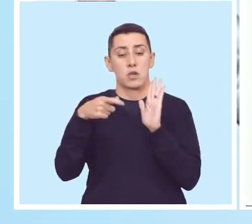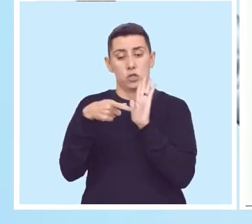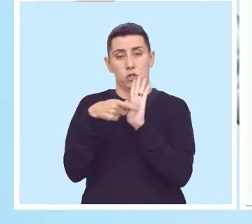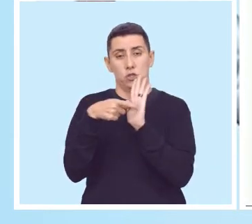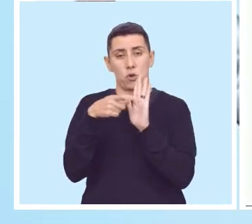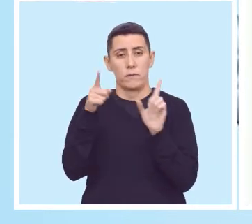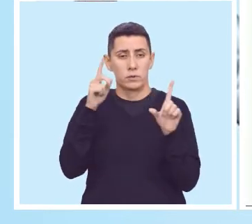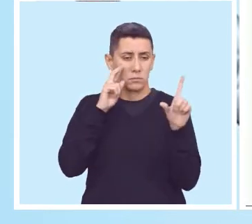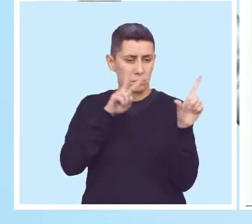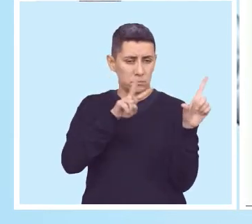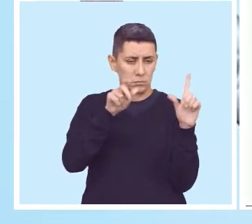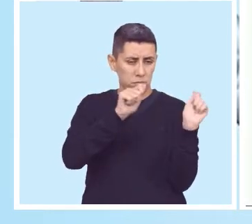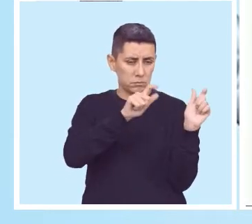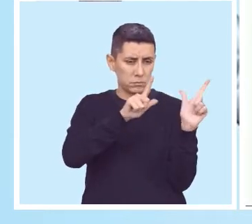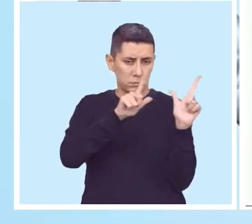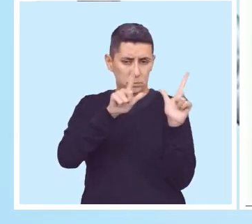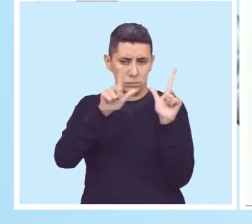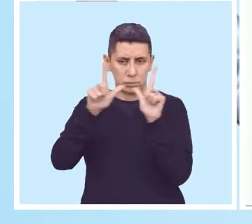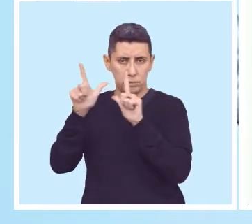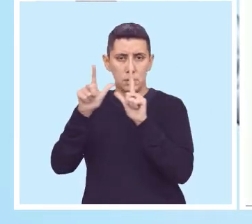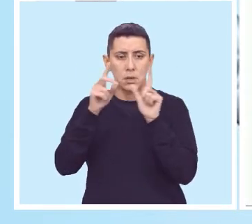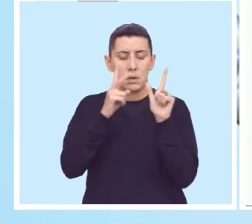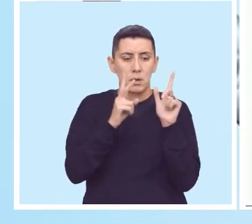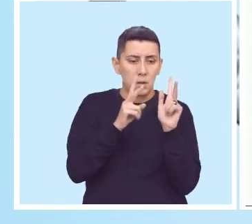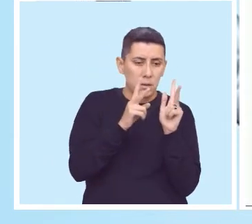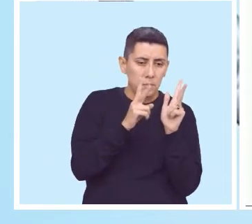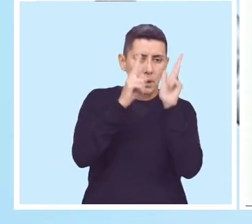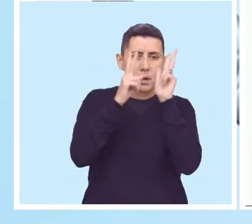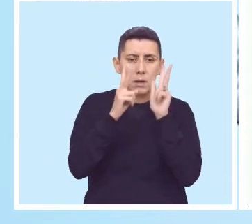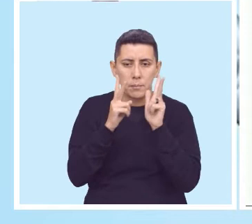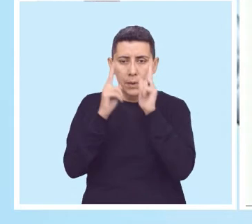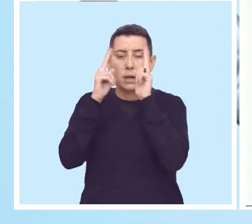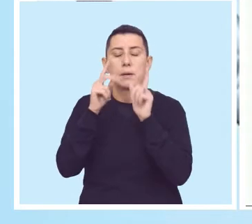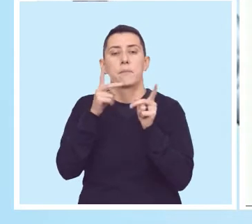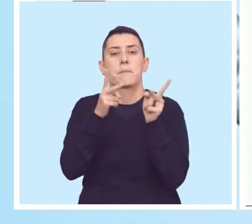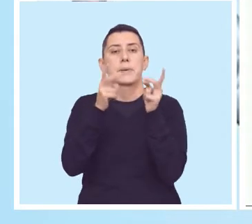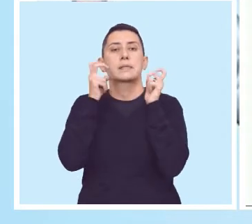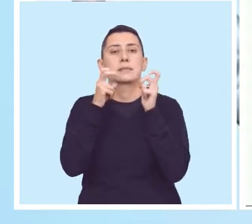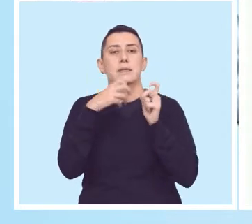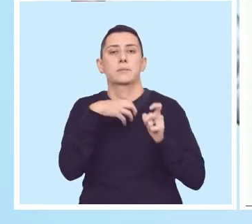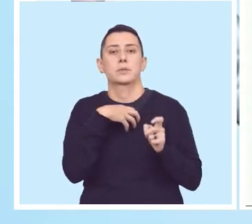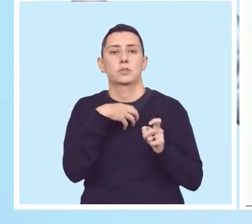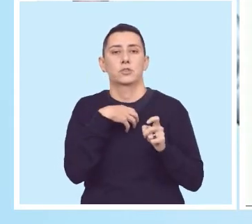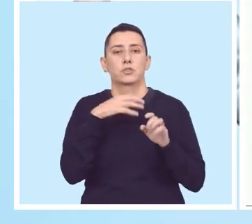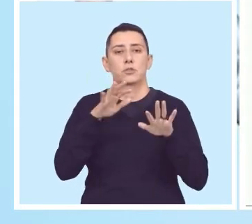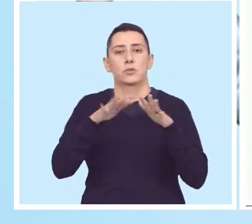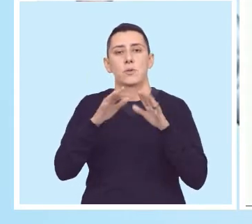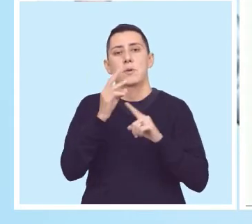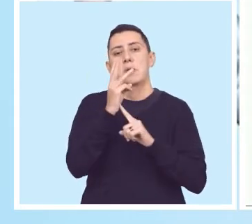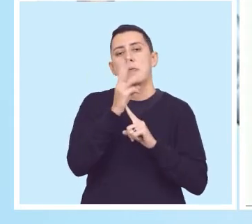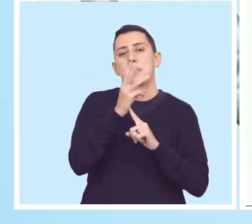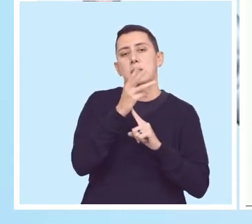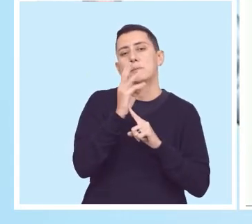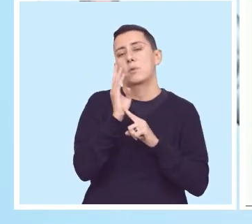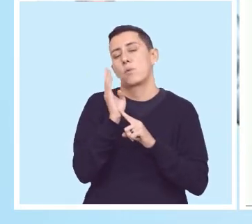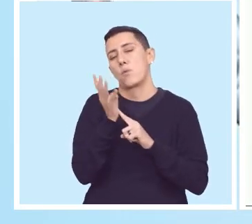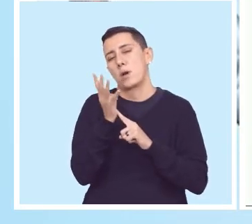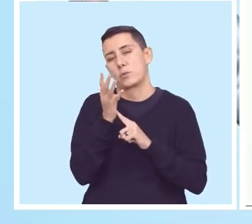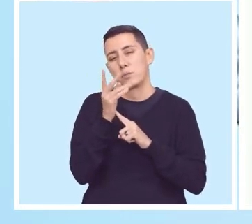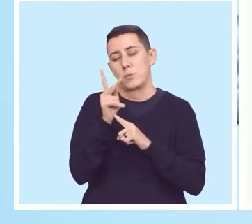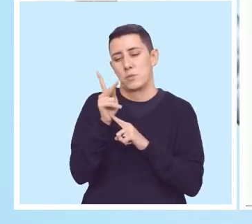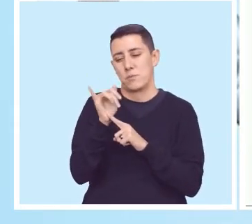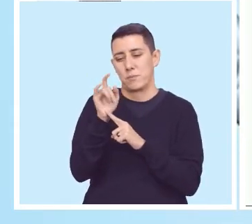percorrer cada pedaço dentro de um contexto de 3.000 por 4.000 pixels, como é ilustrado aqui na